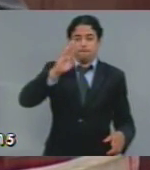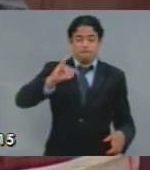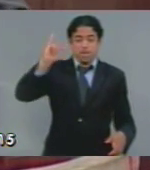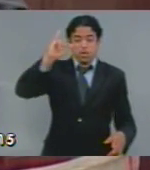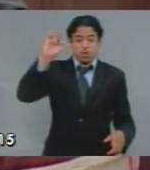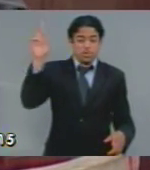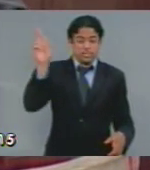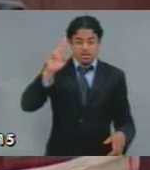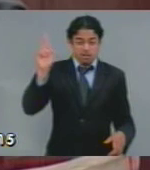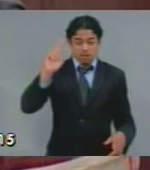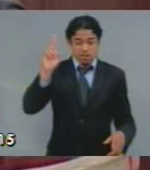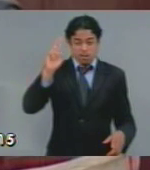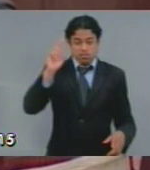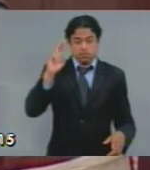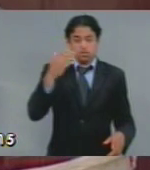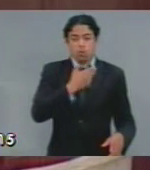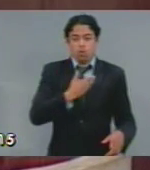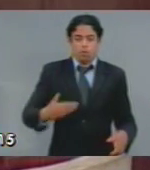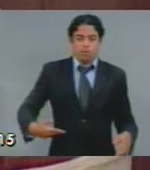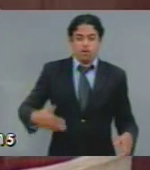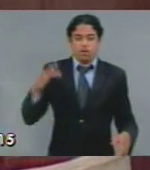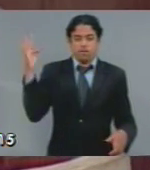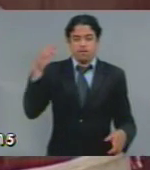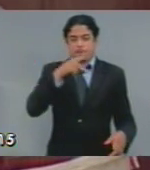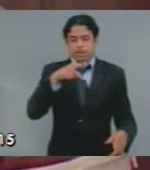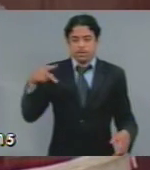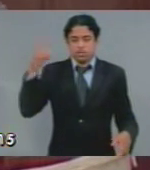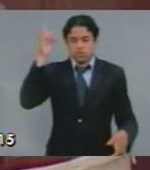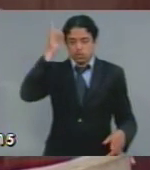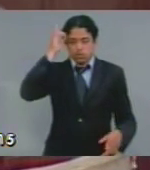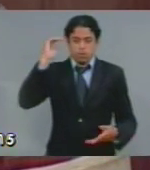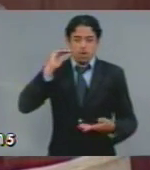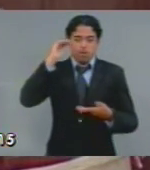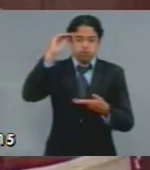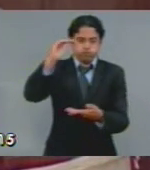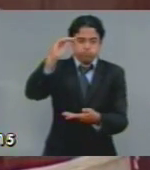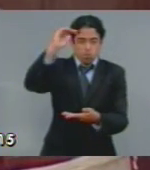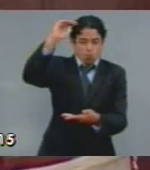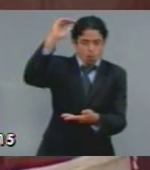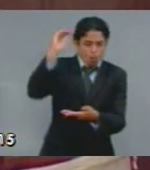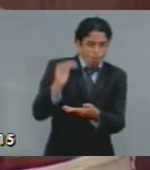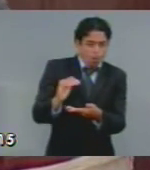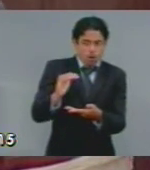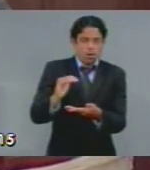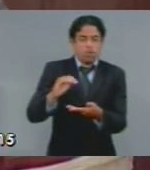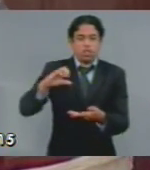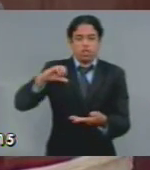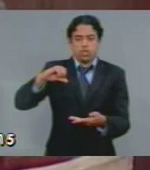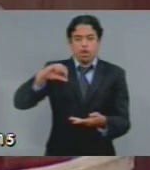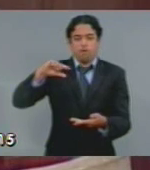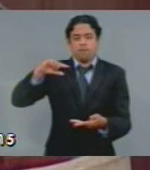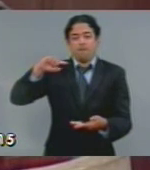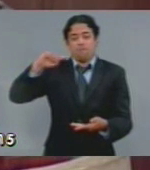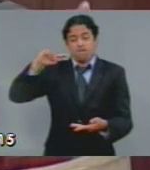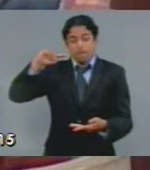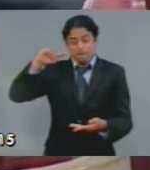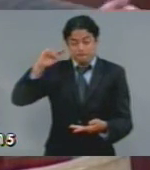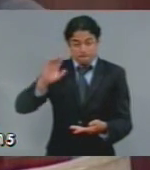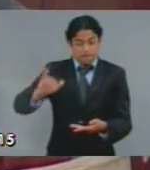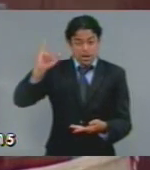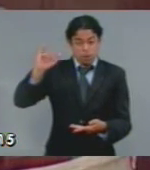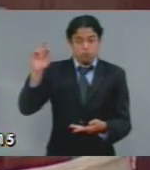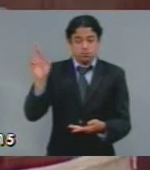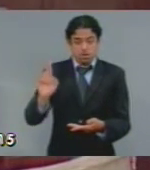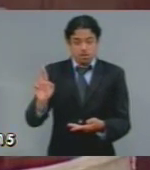reais por parte da presidente Dilma no orçamento do MEC, do Ministério da Educação. Corte este